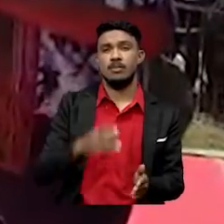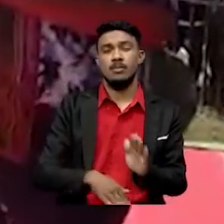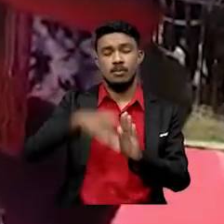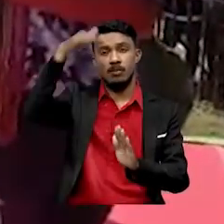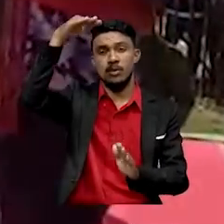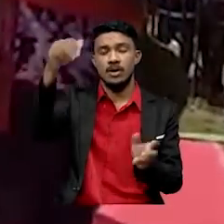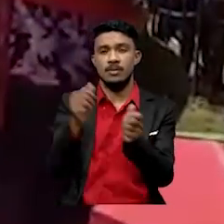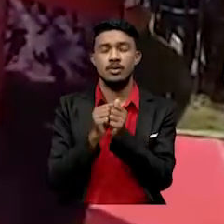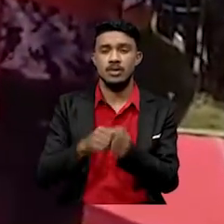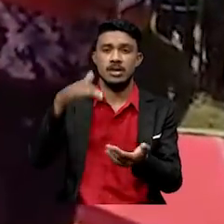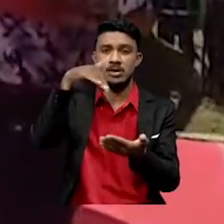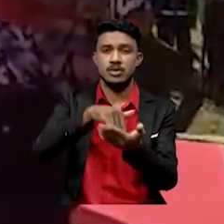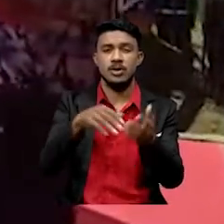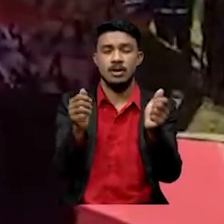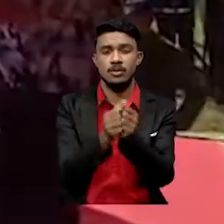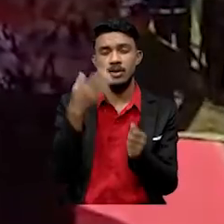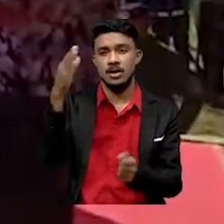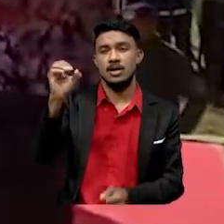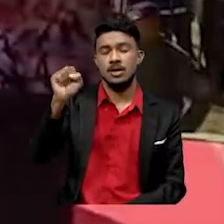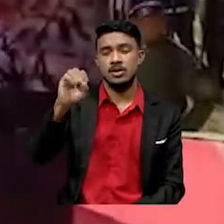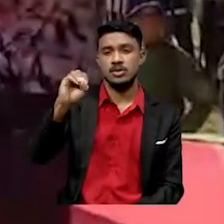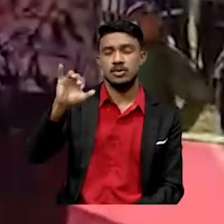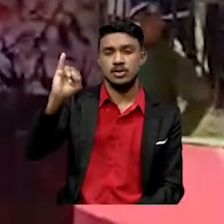soibada tobo